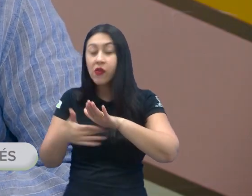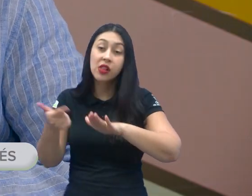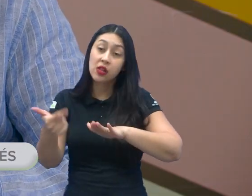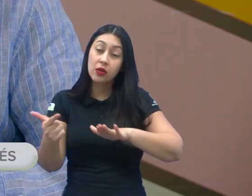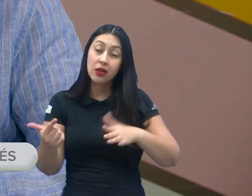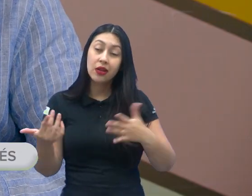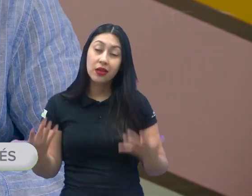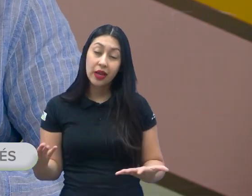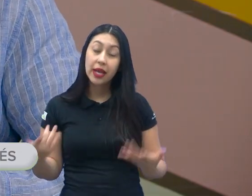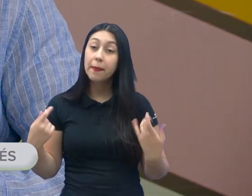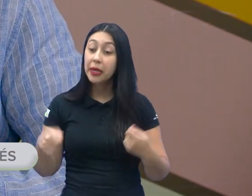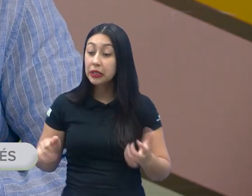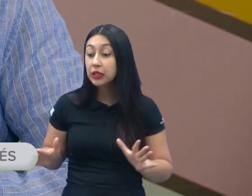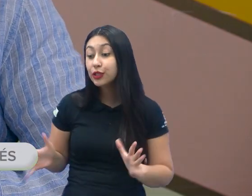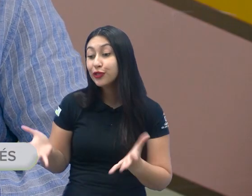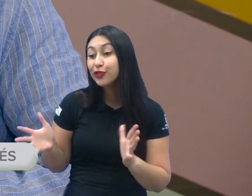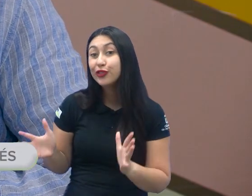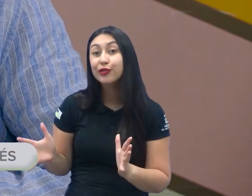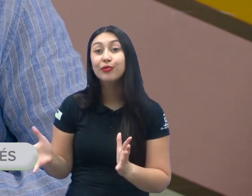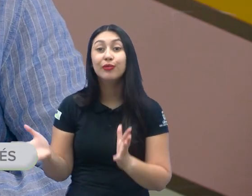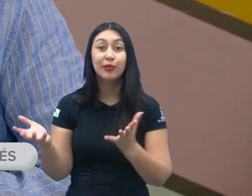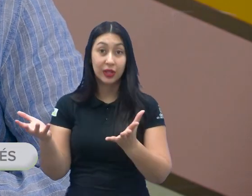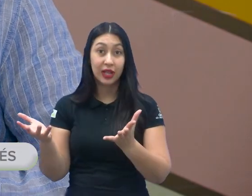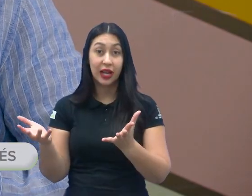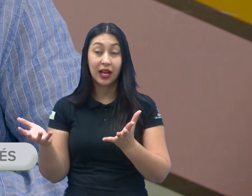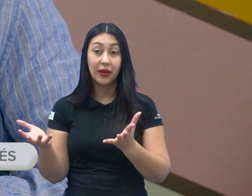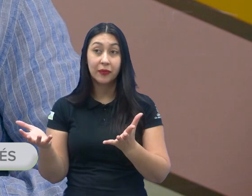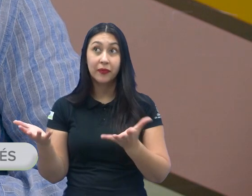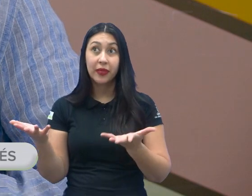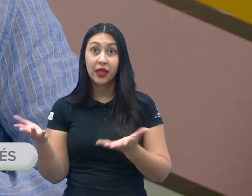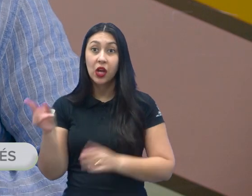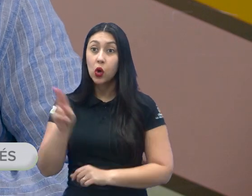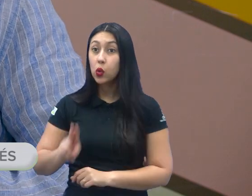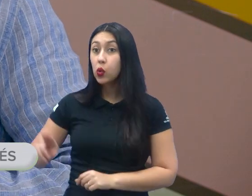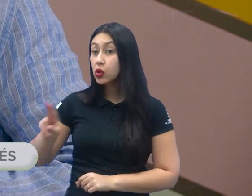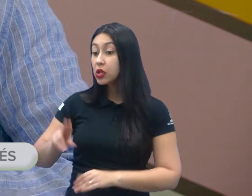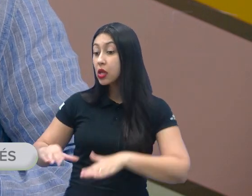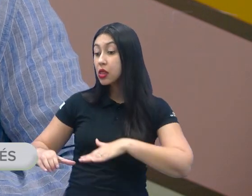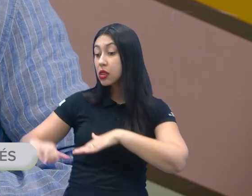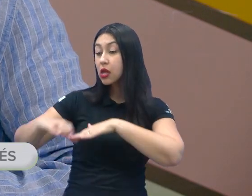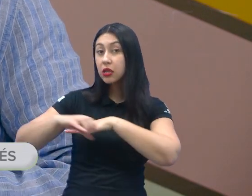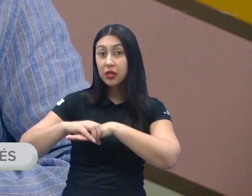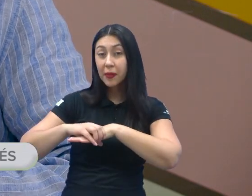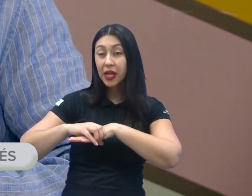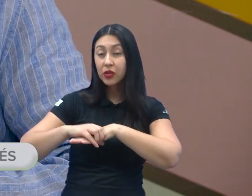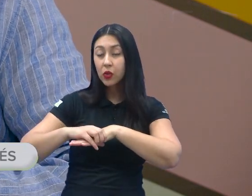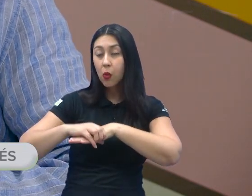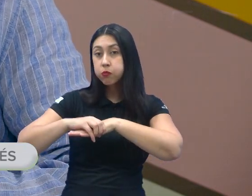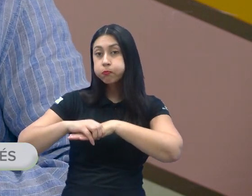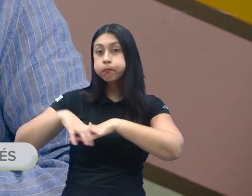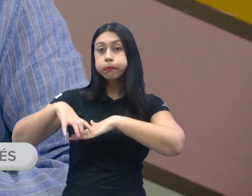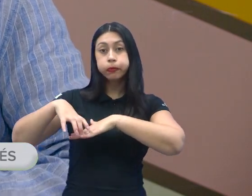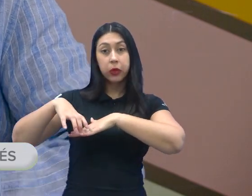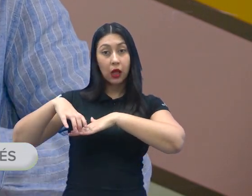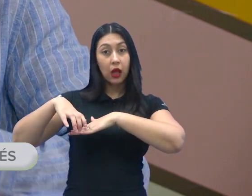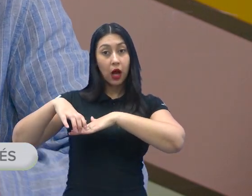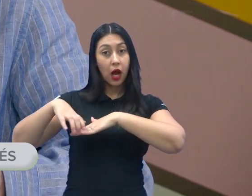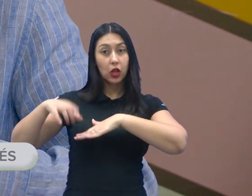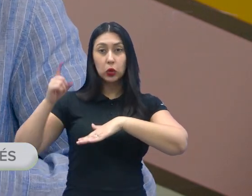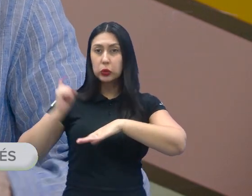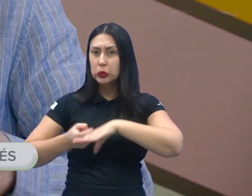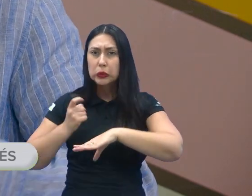fase, estimular, usar calçados que não sejam apertados, que não sejam rígidos, né?